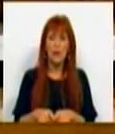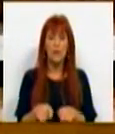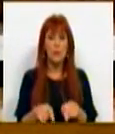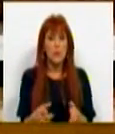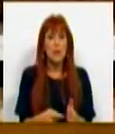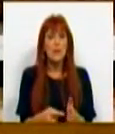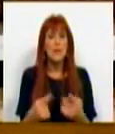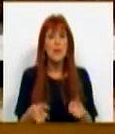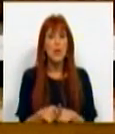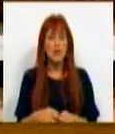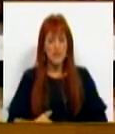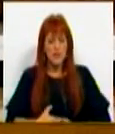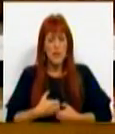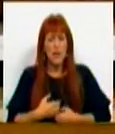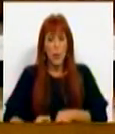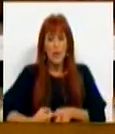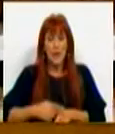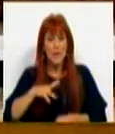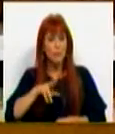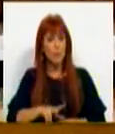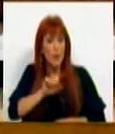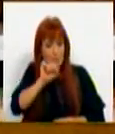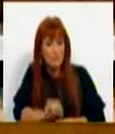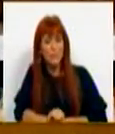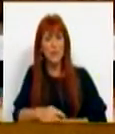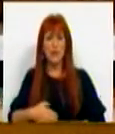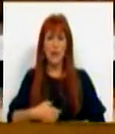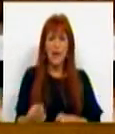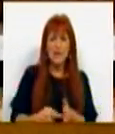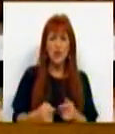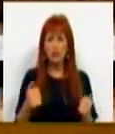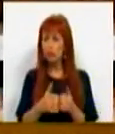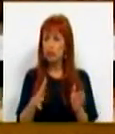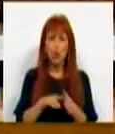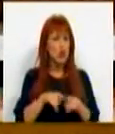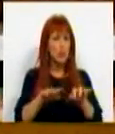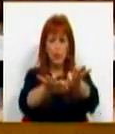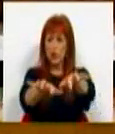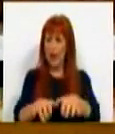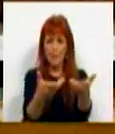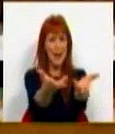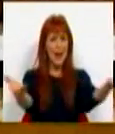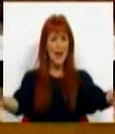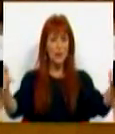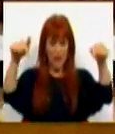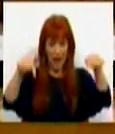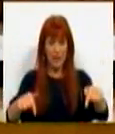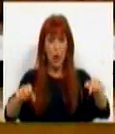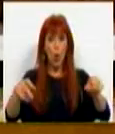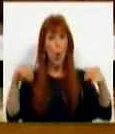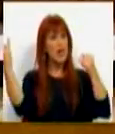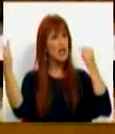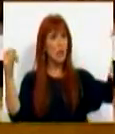é necessário um sentido de interesse nacional e é necessário que todos os deputados desta Câmara, quer aqui, quer